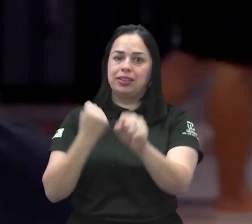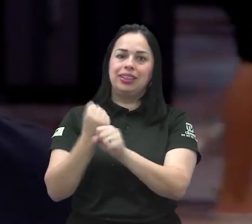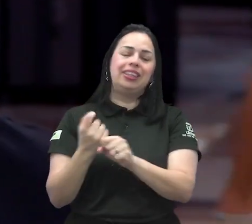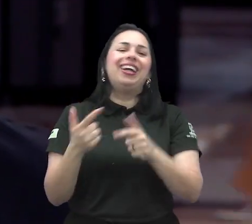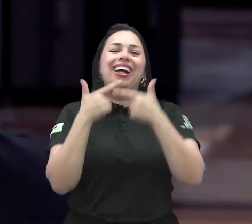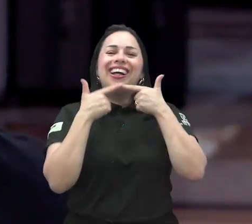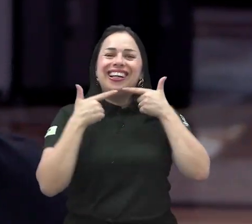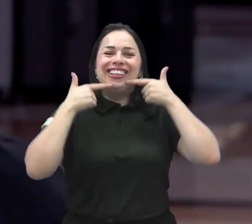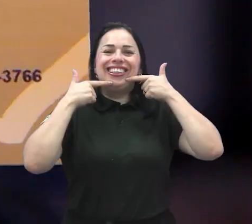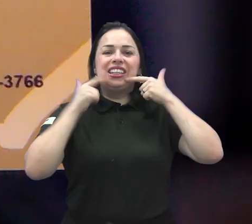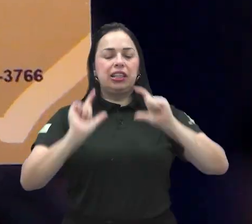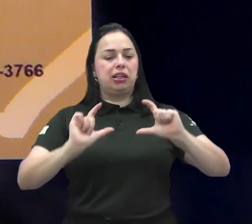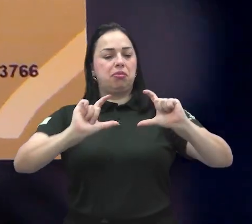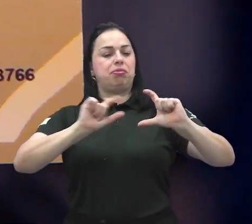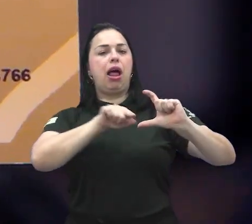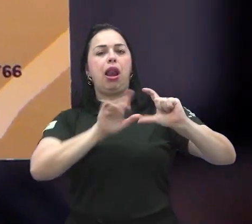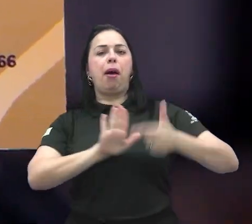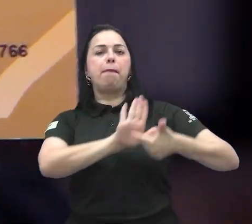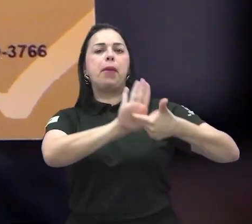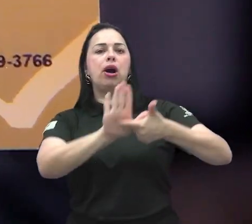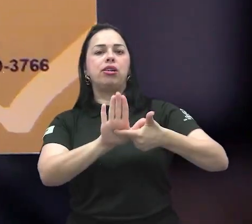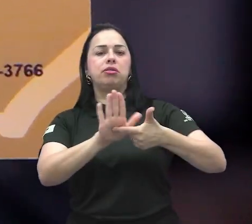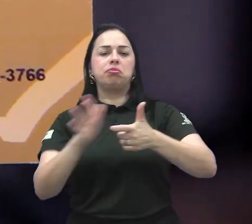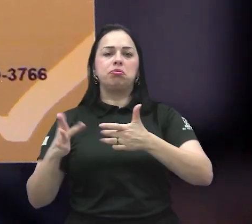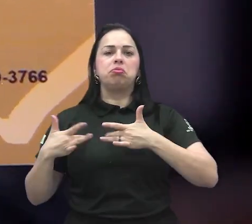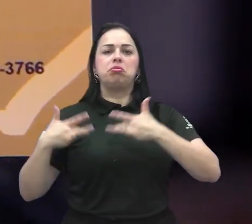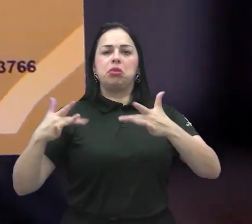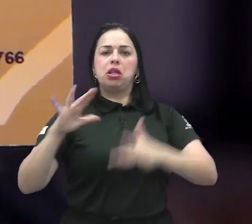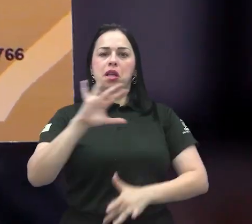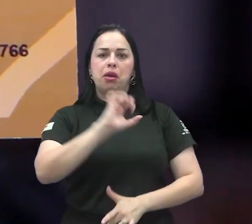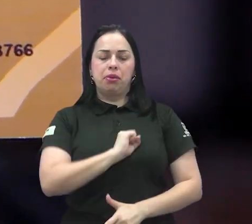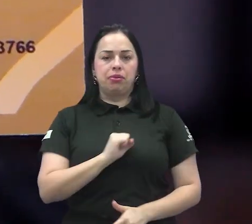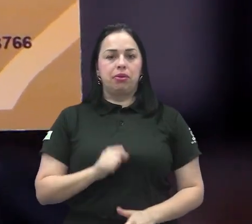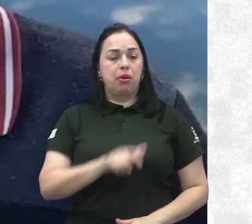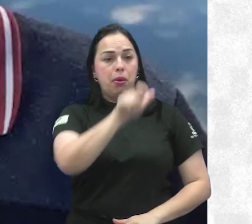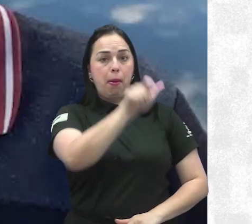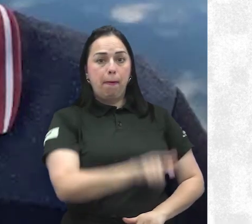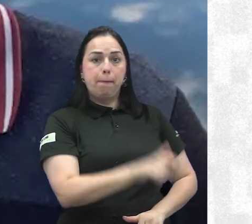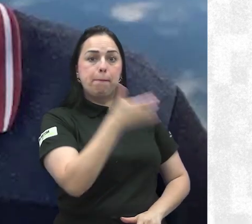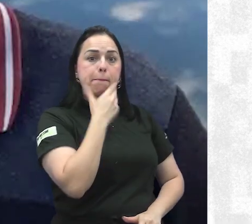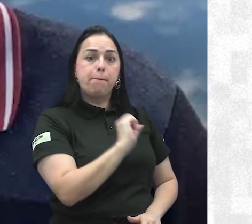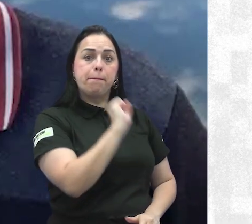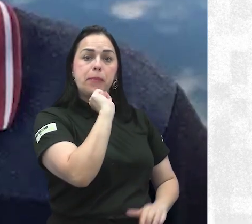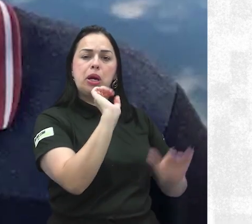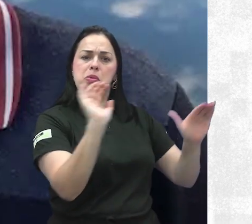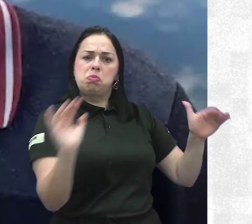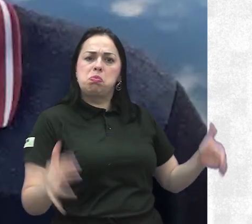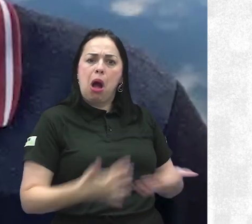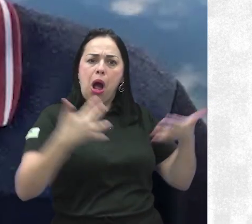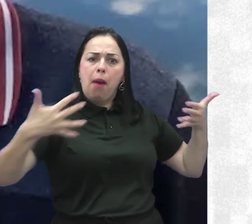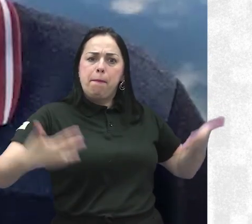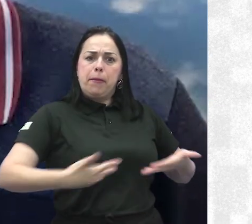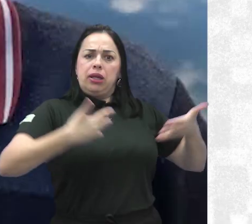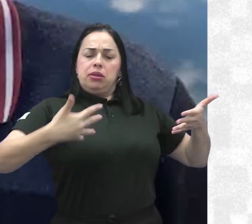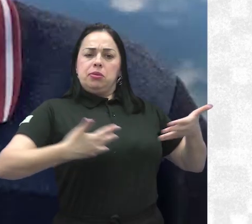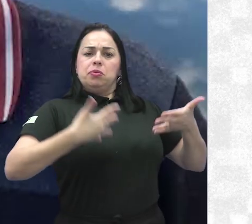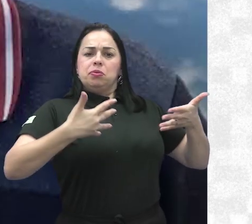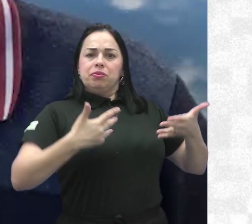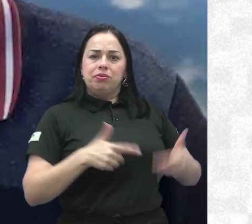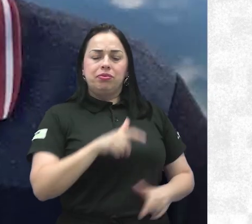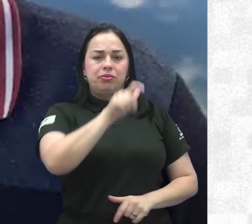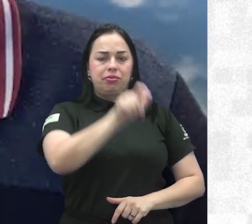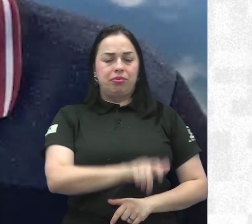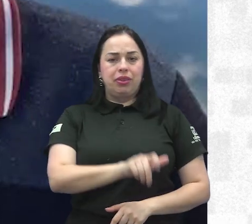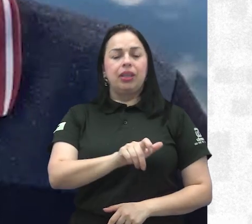ela exibe o cartão que comprova o gesto de amor e solidariedade. O incentivo para doar sangue veio do